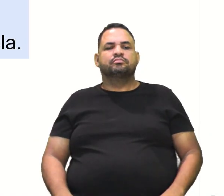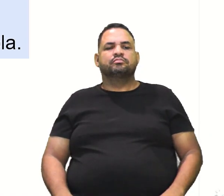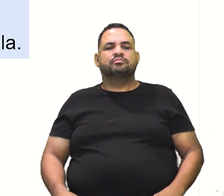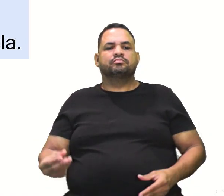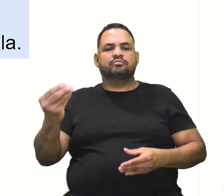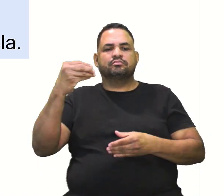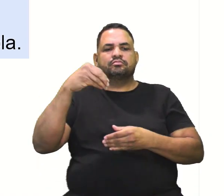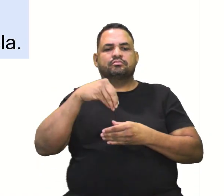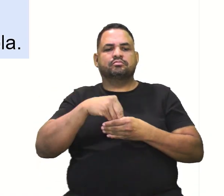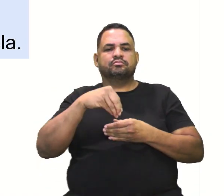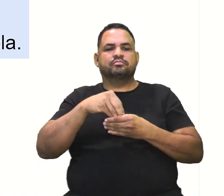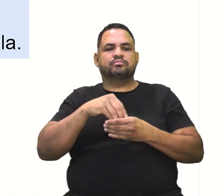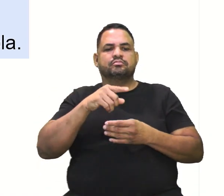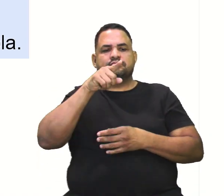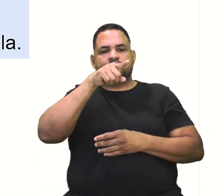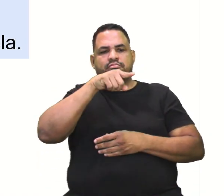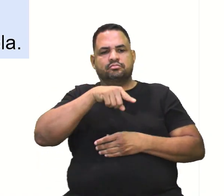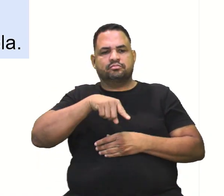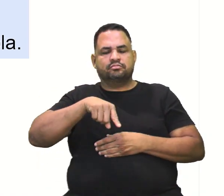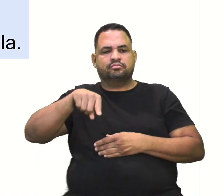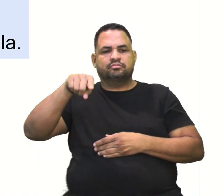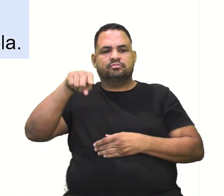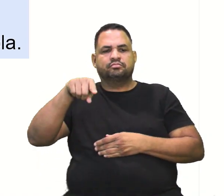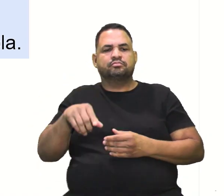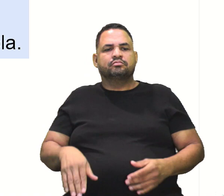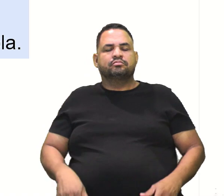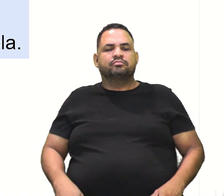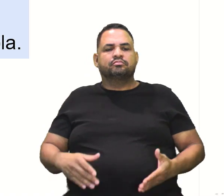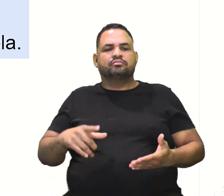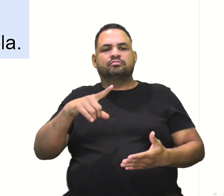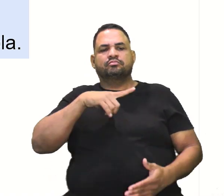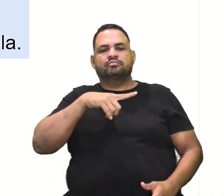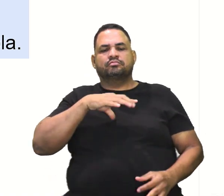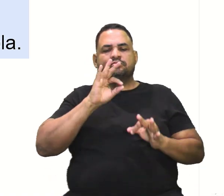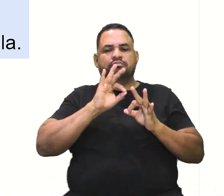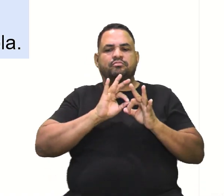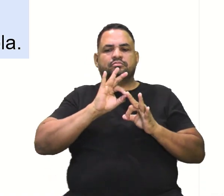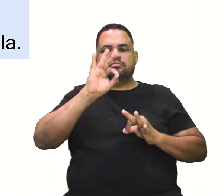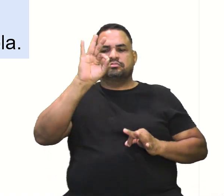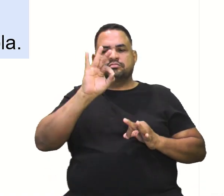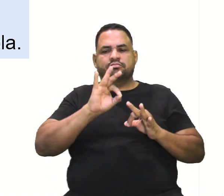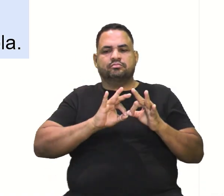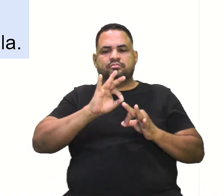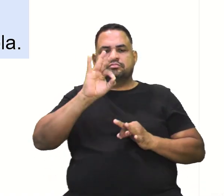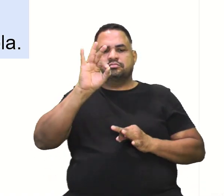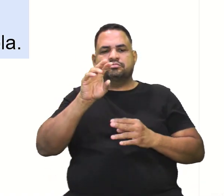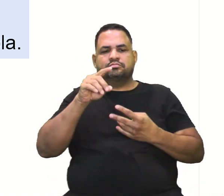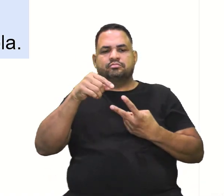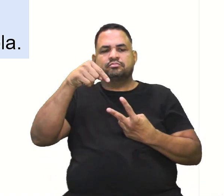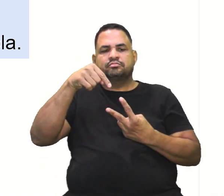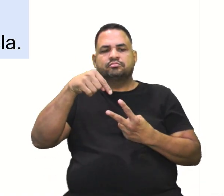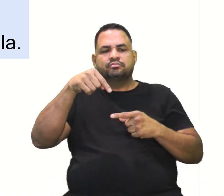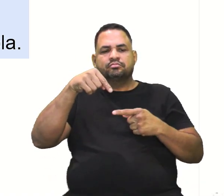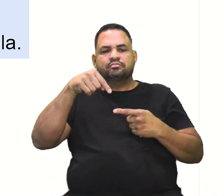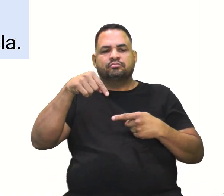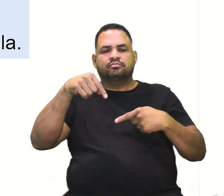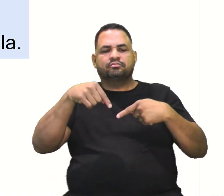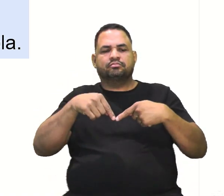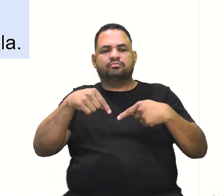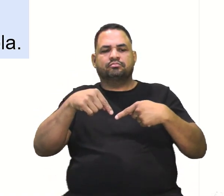fica dentro da concavidade da parábola, a uma distância do nosso vértice da